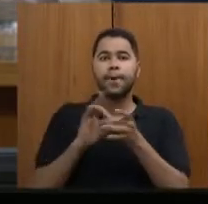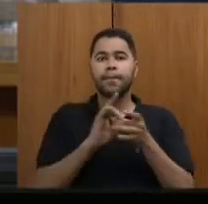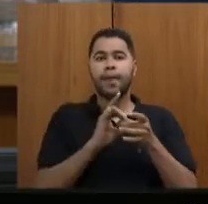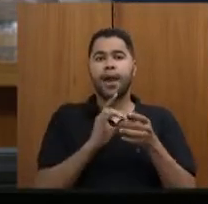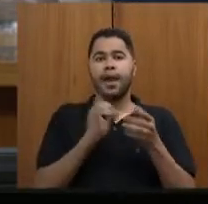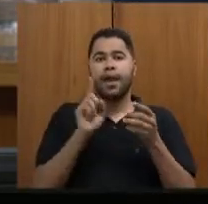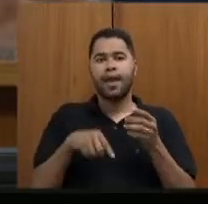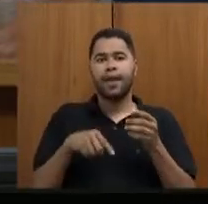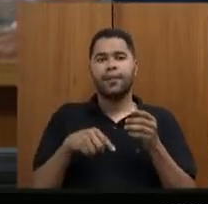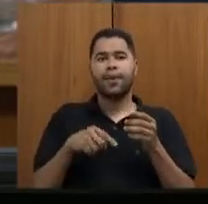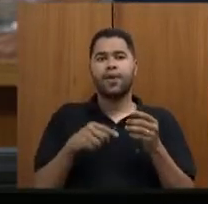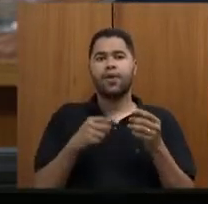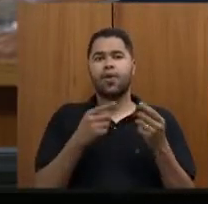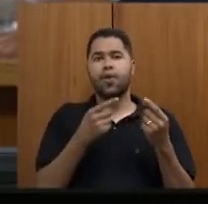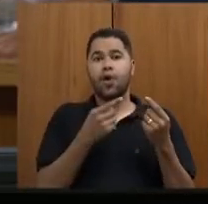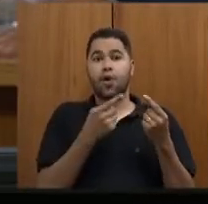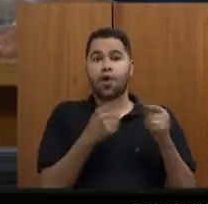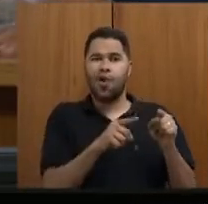crianças e adolescentes.